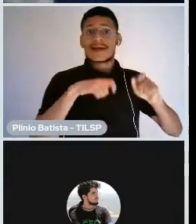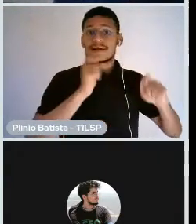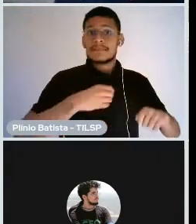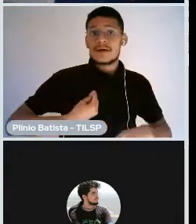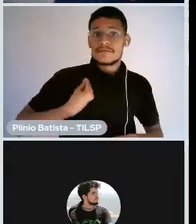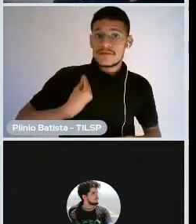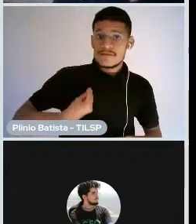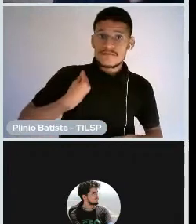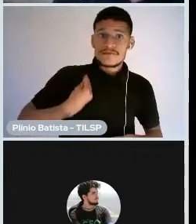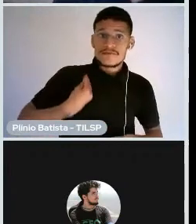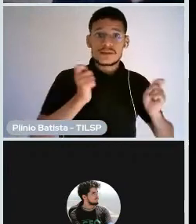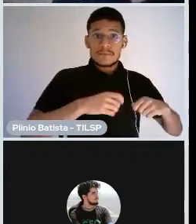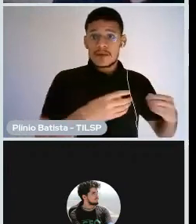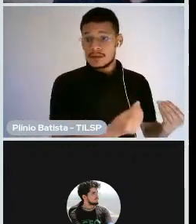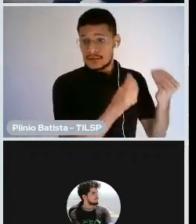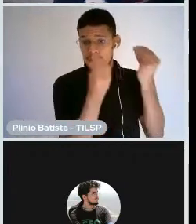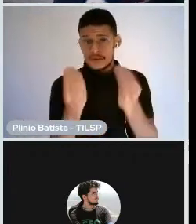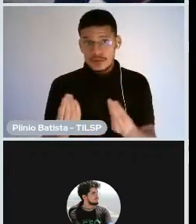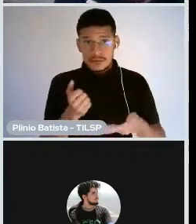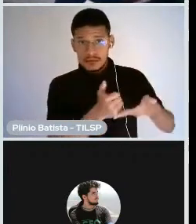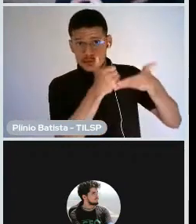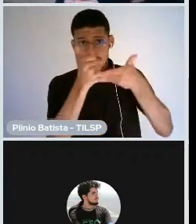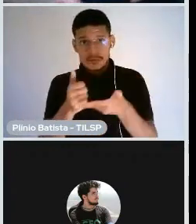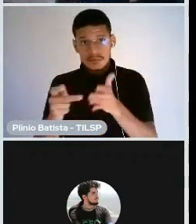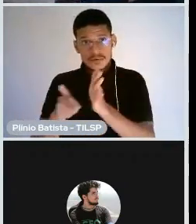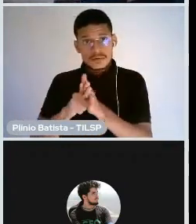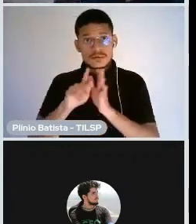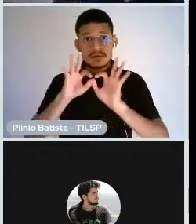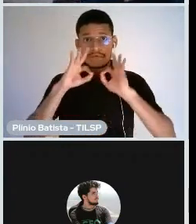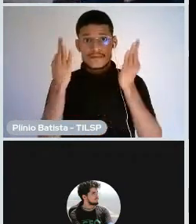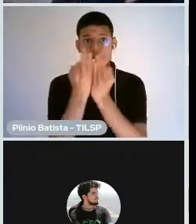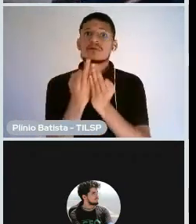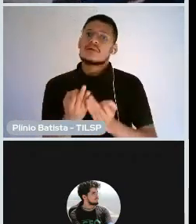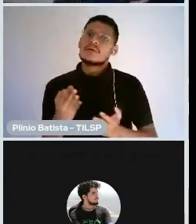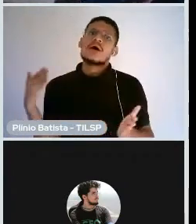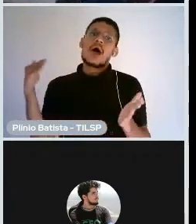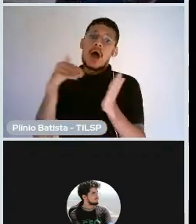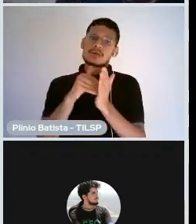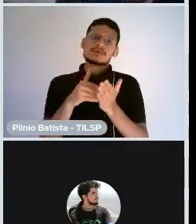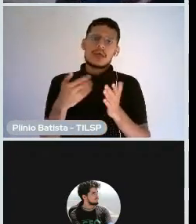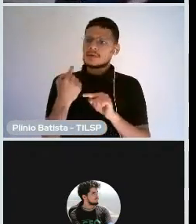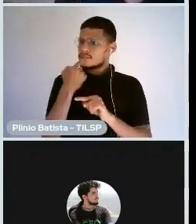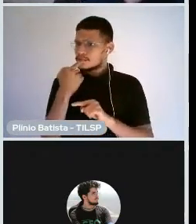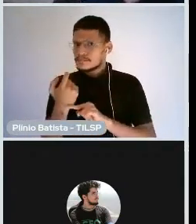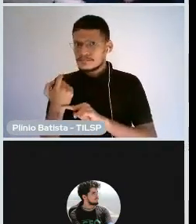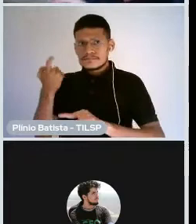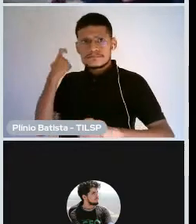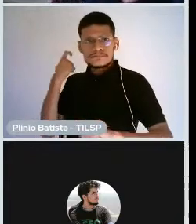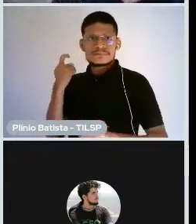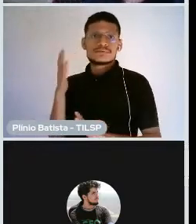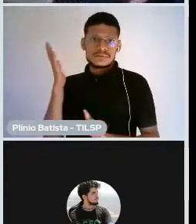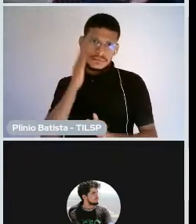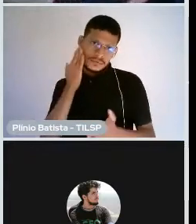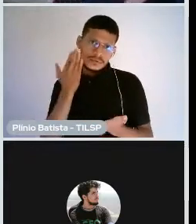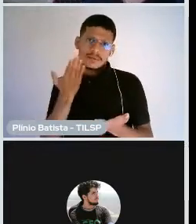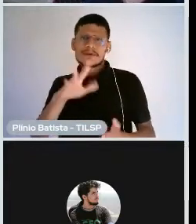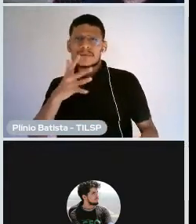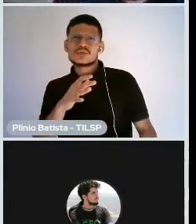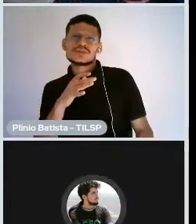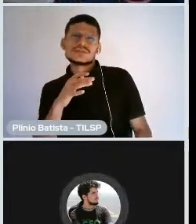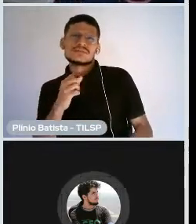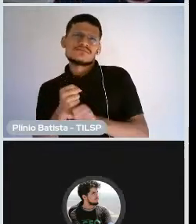sobreviver à própria família, né? Então, isso é algo que a gente vê nessa questão da aceleração a partir de 1800 até